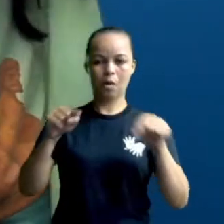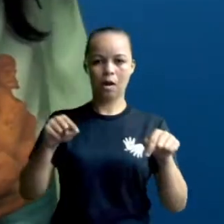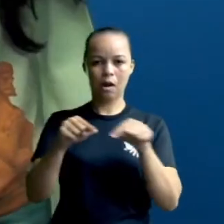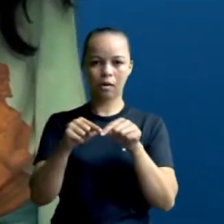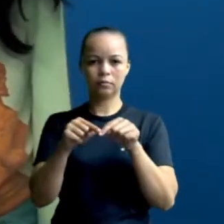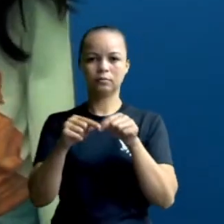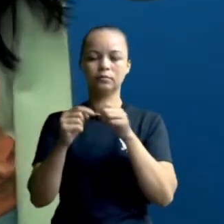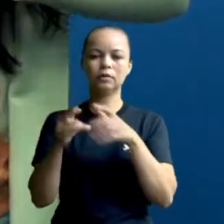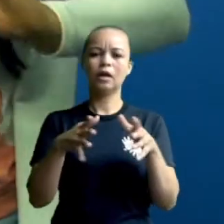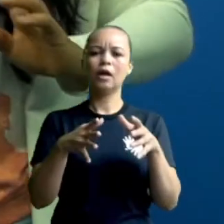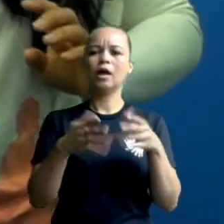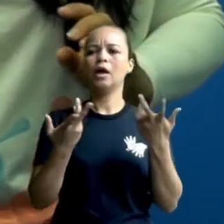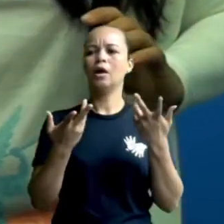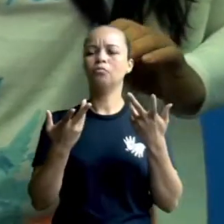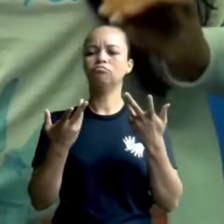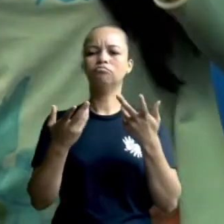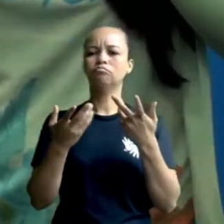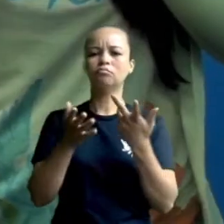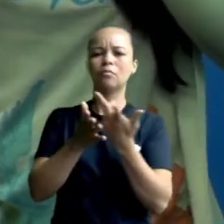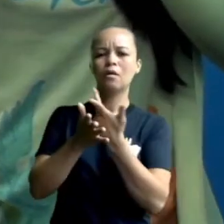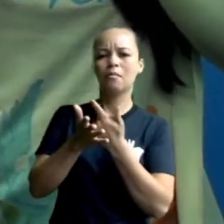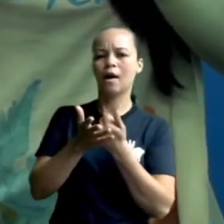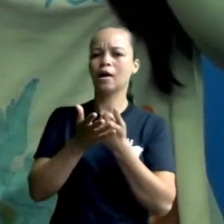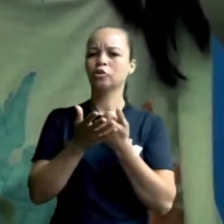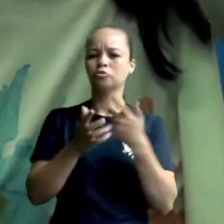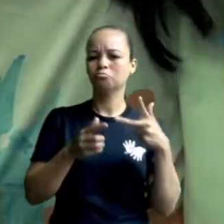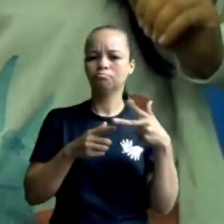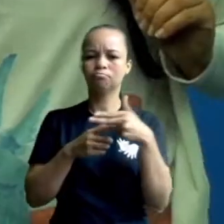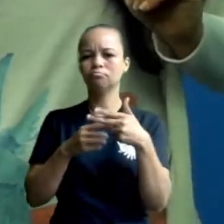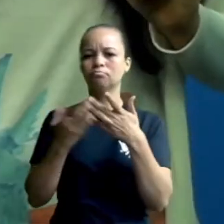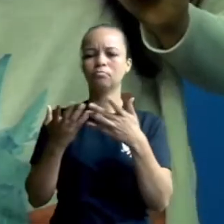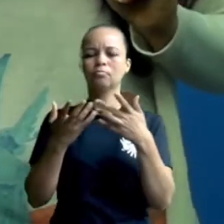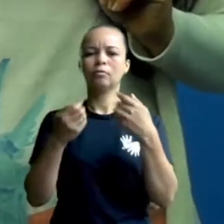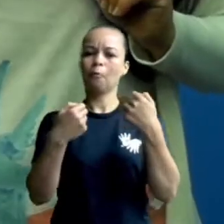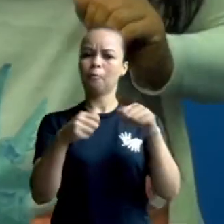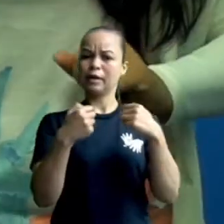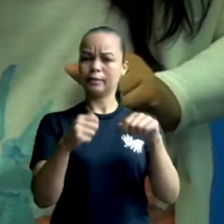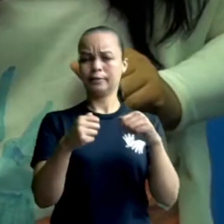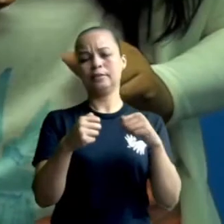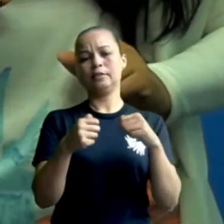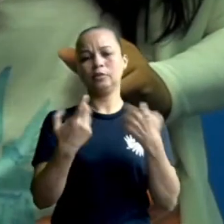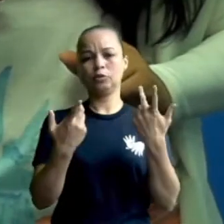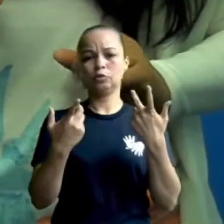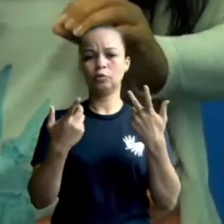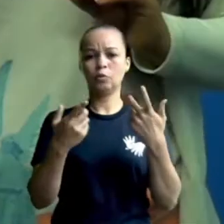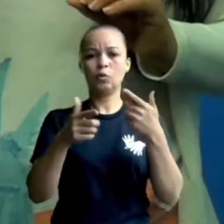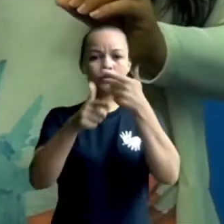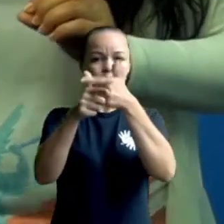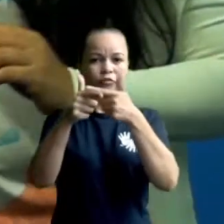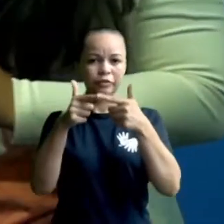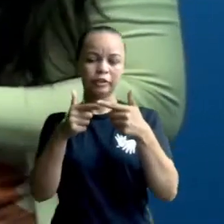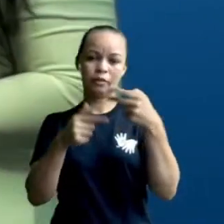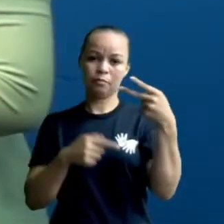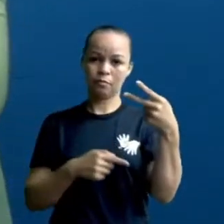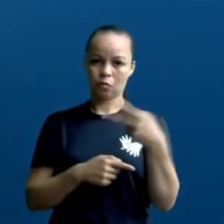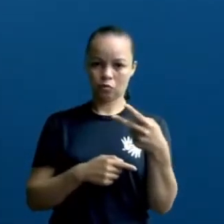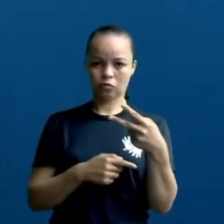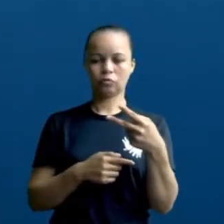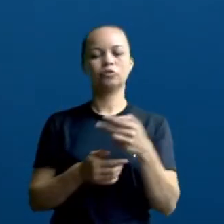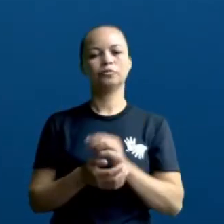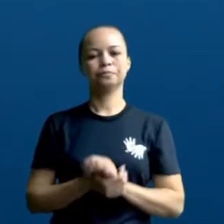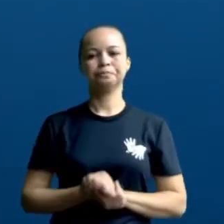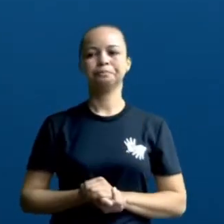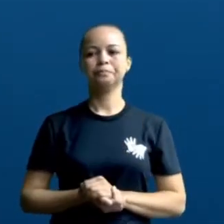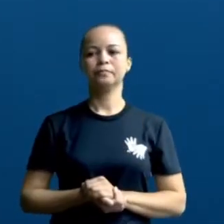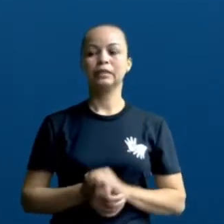cortada. Então, se ele é uma figura cortada, eu vou ter que dividir por 2 no final, tá certo?